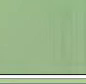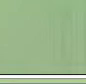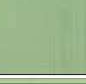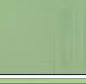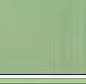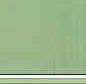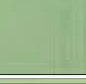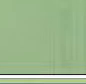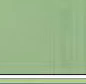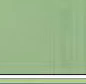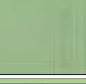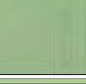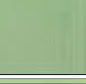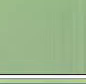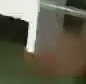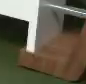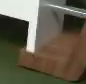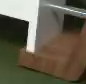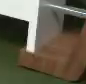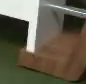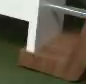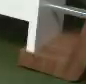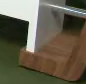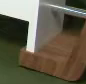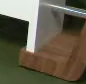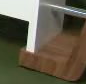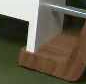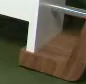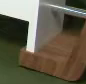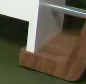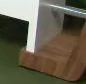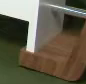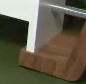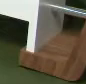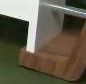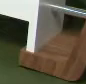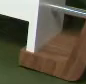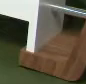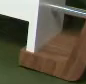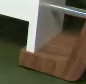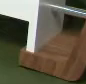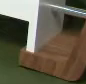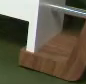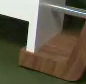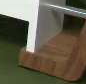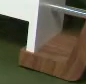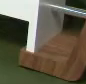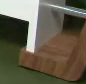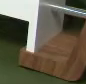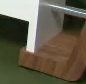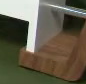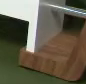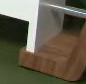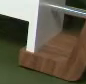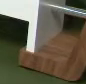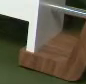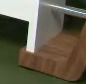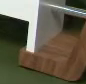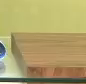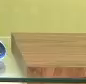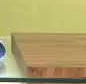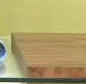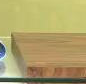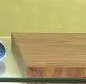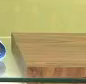Ok, professor? Mas deu para ficar claro? Alguma dúvida está surgindo aí nesse sentido de matéria-prima? É só